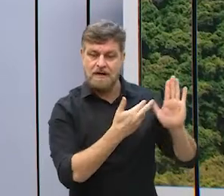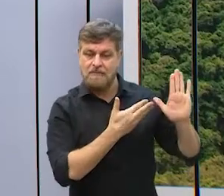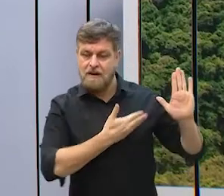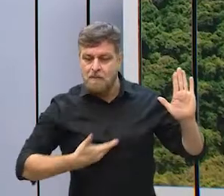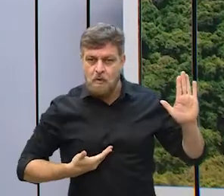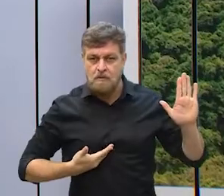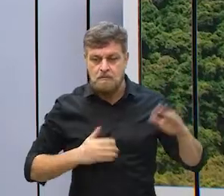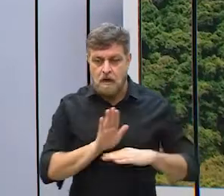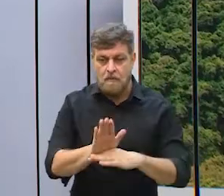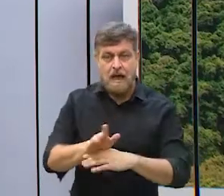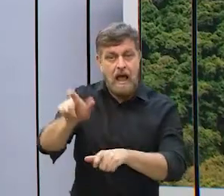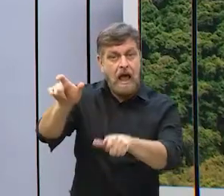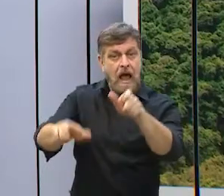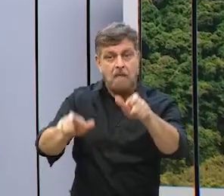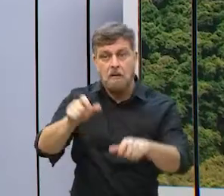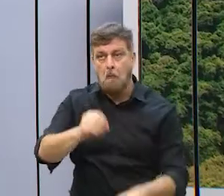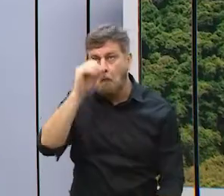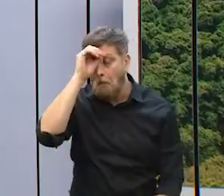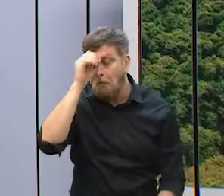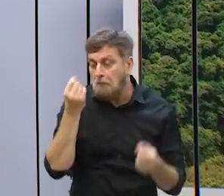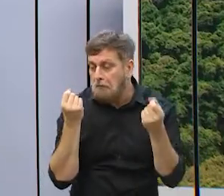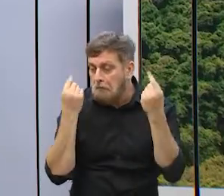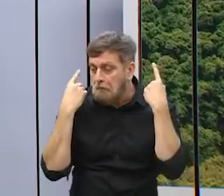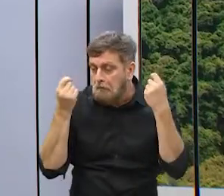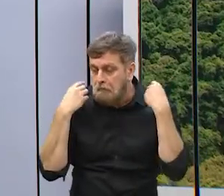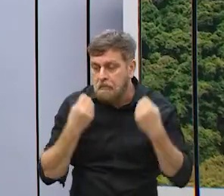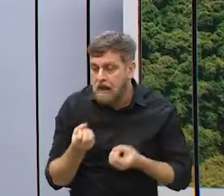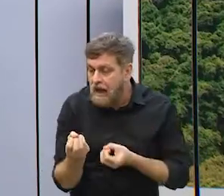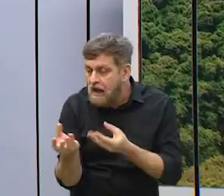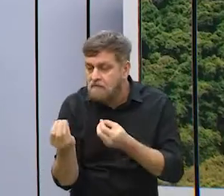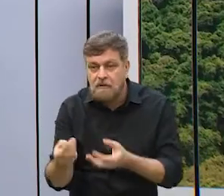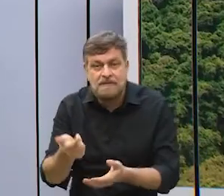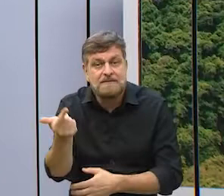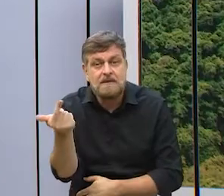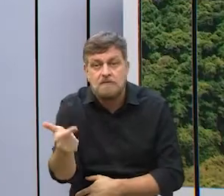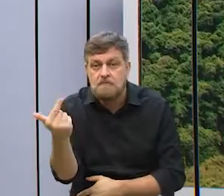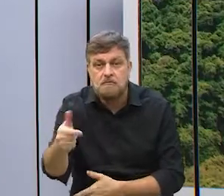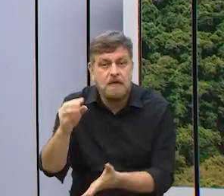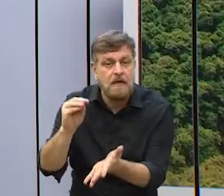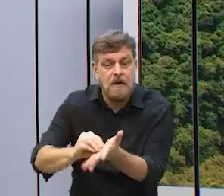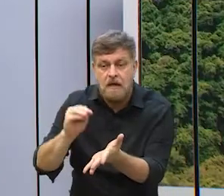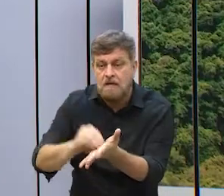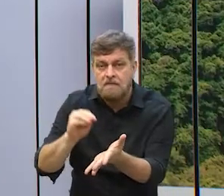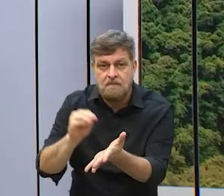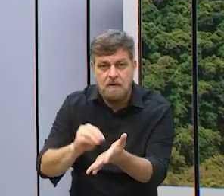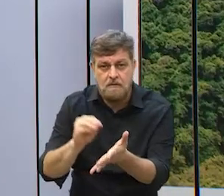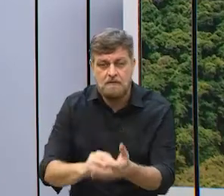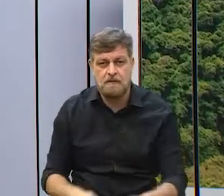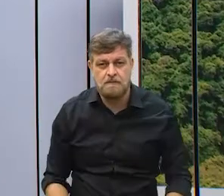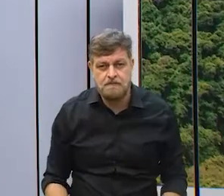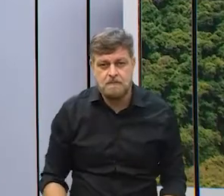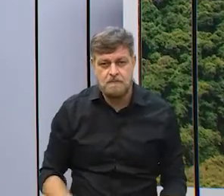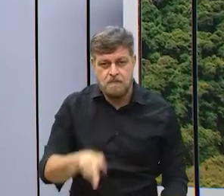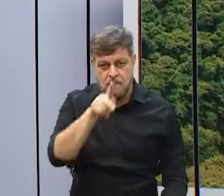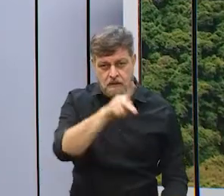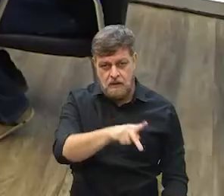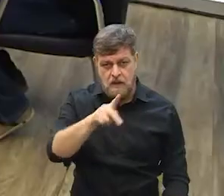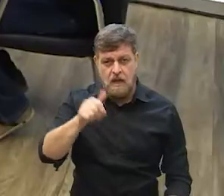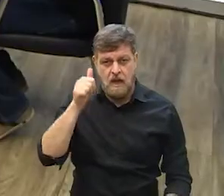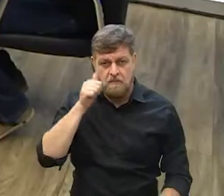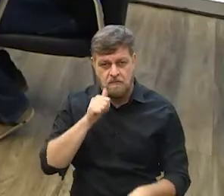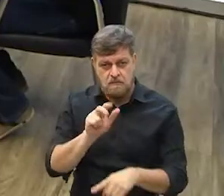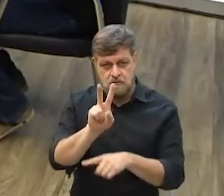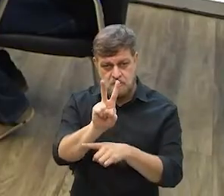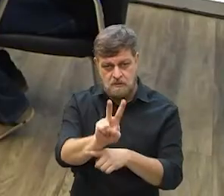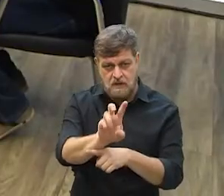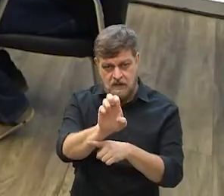percebe que tem muitas pessoas que sequer têm informação suficiente para demandar programas. A professora Vera Plácido pode